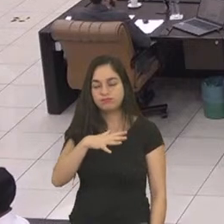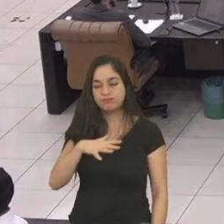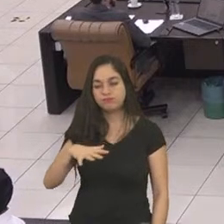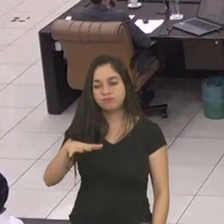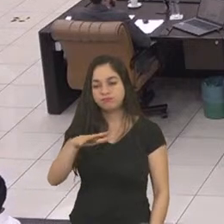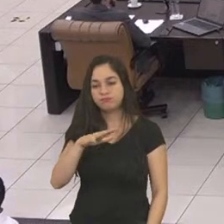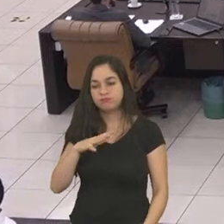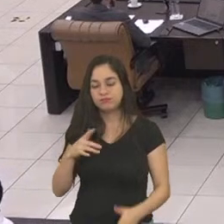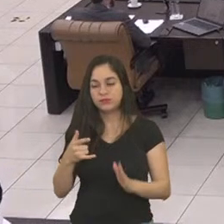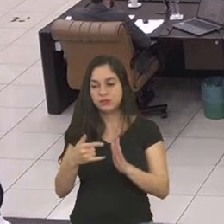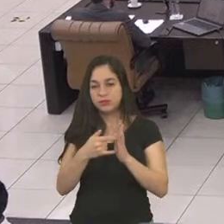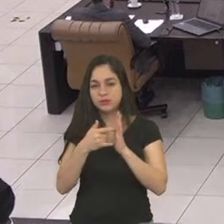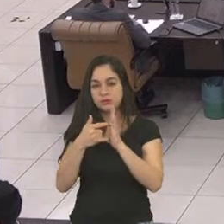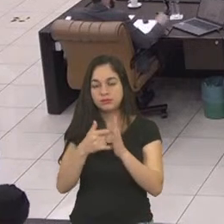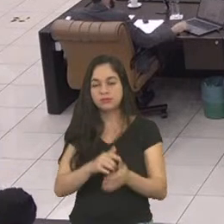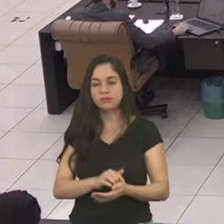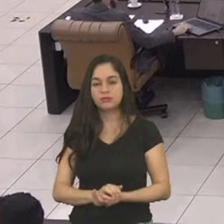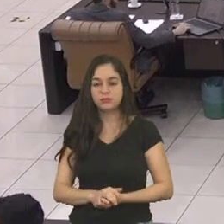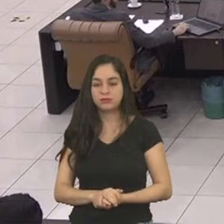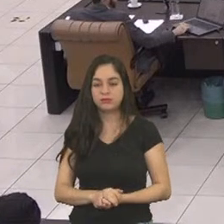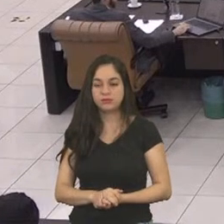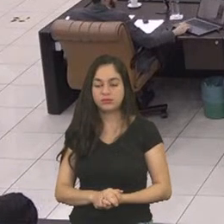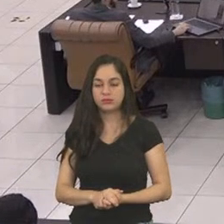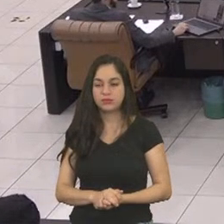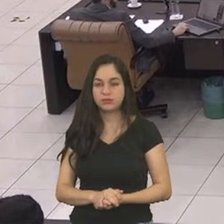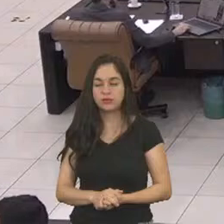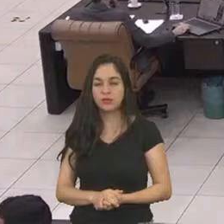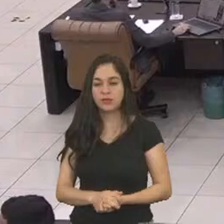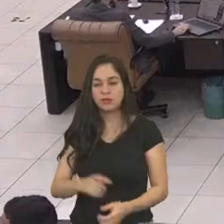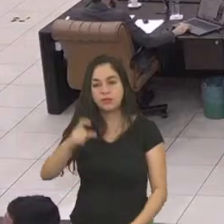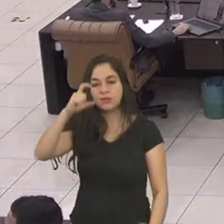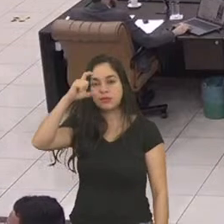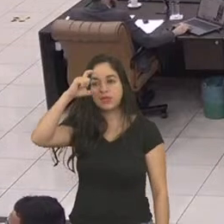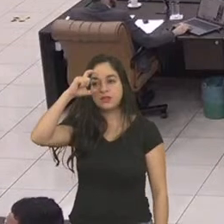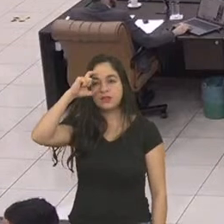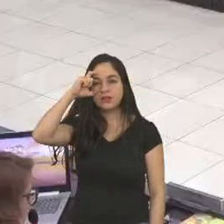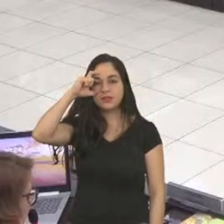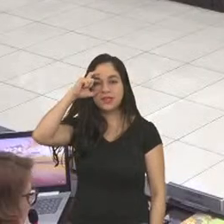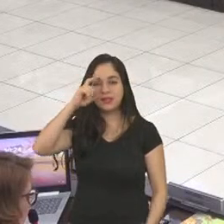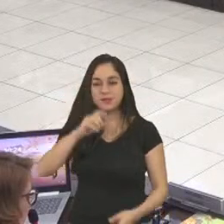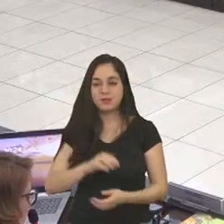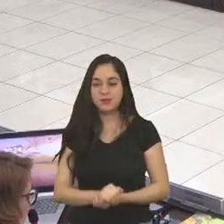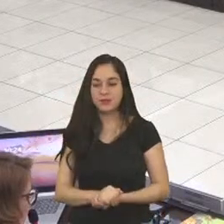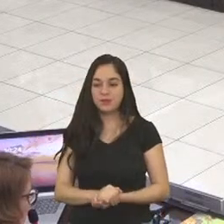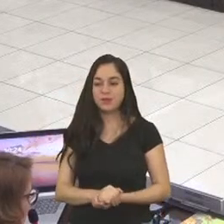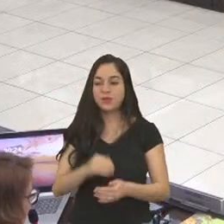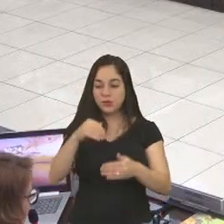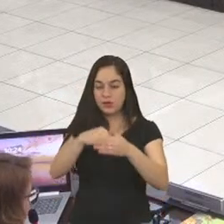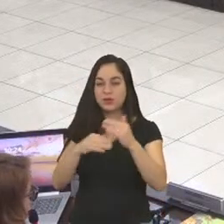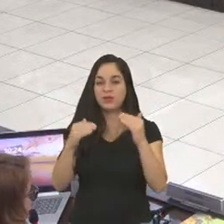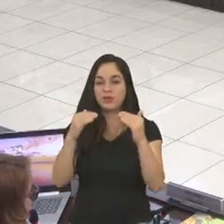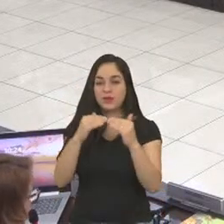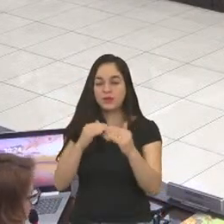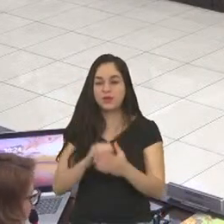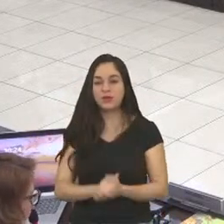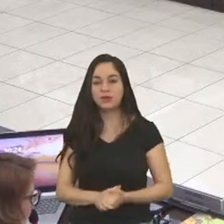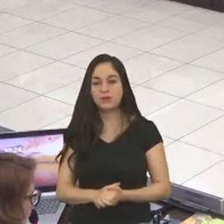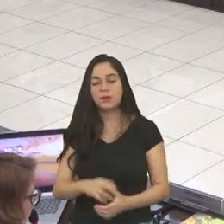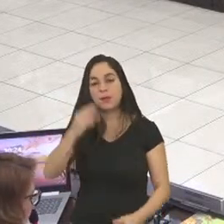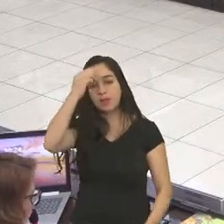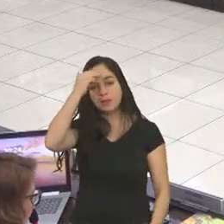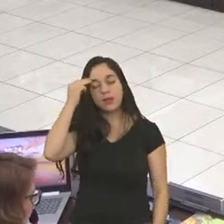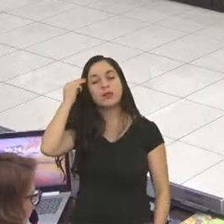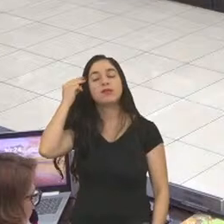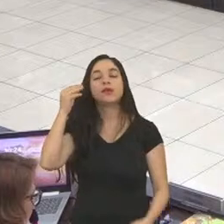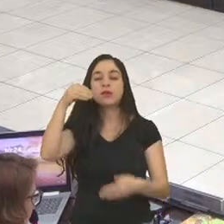regimental. Como vota o vereador Marcelo Dantas? Favorável. Como vota a vereadora Maria